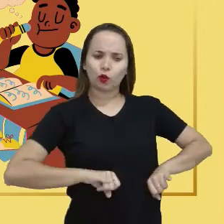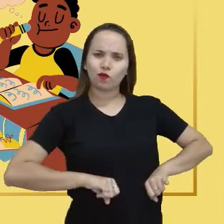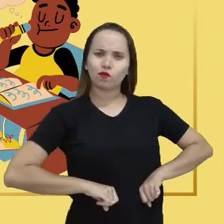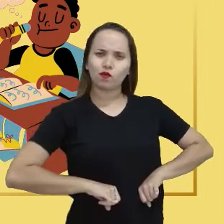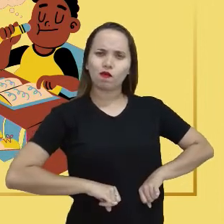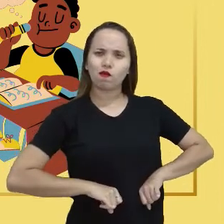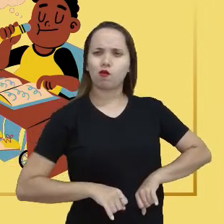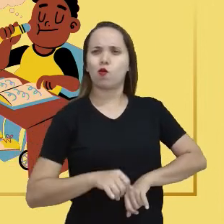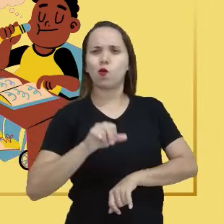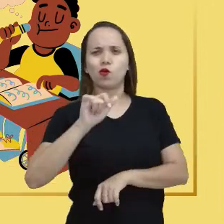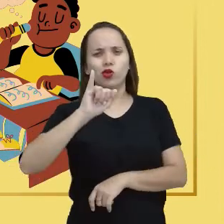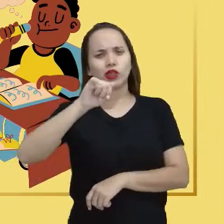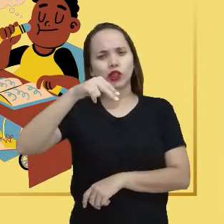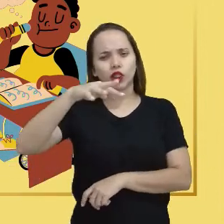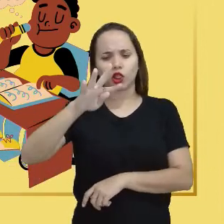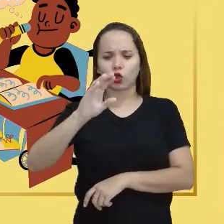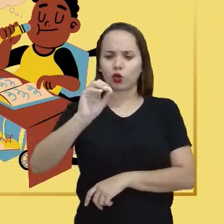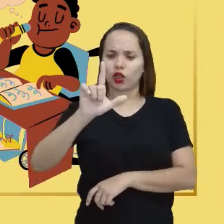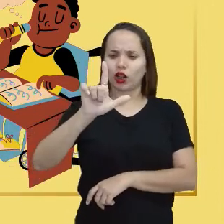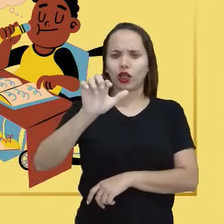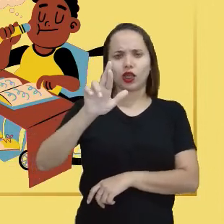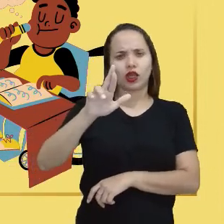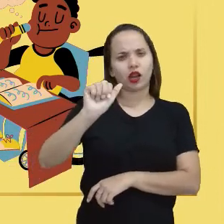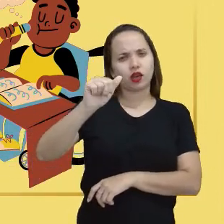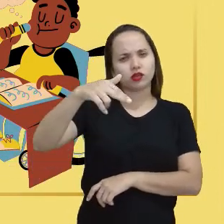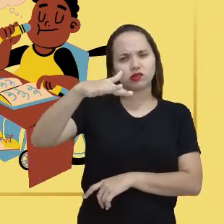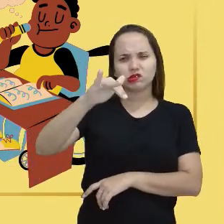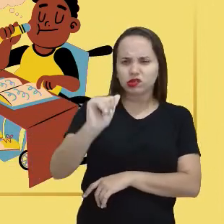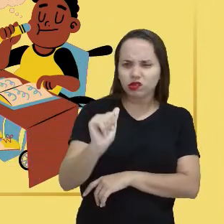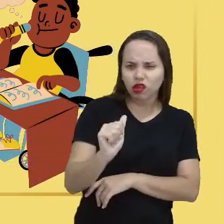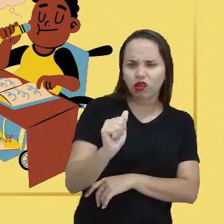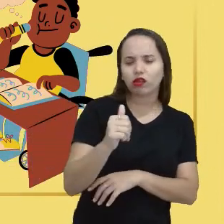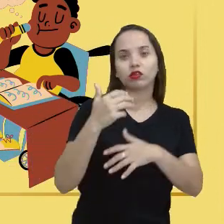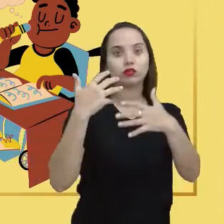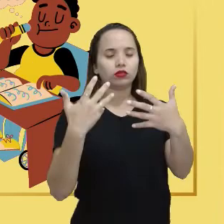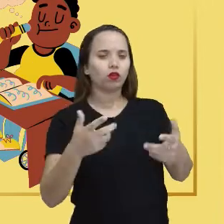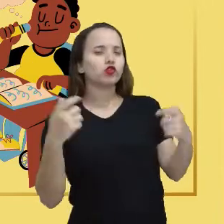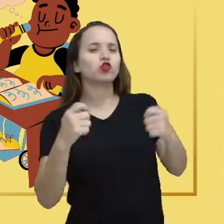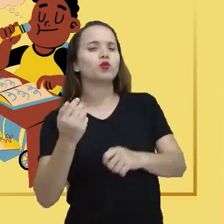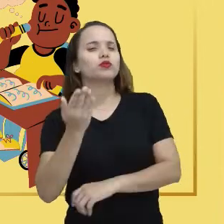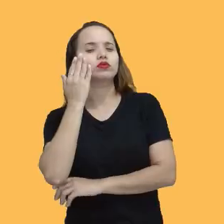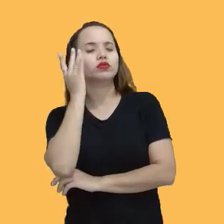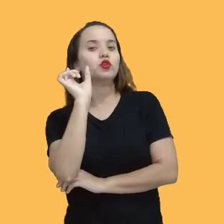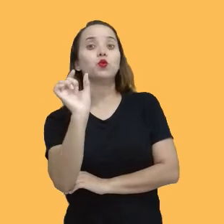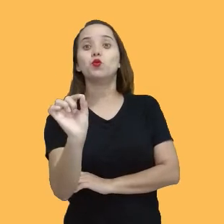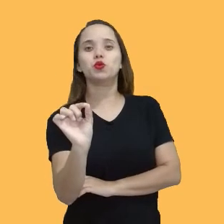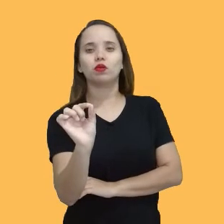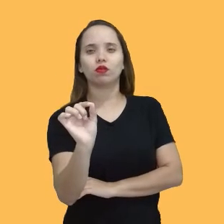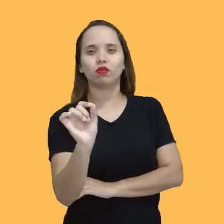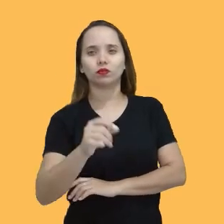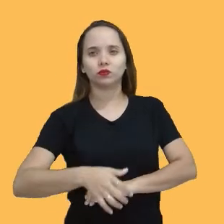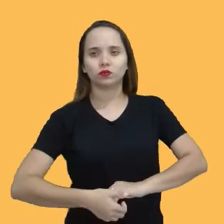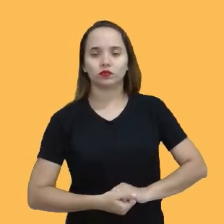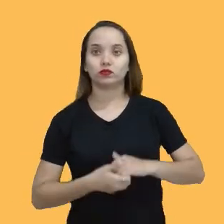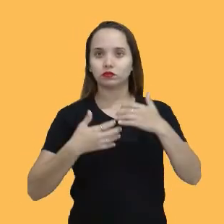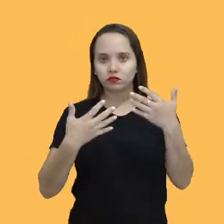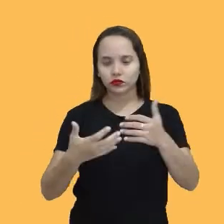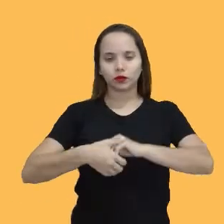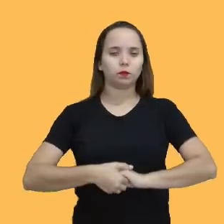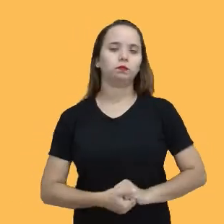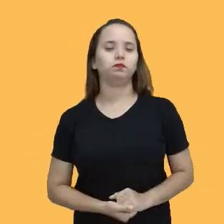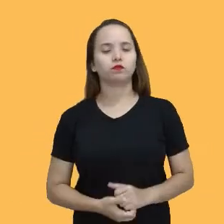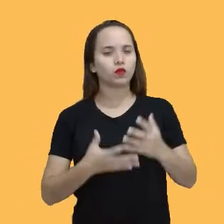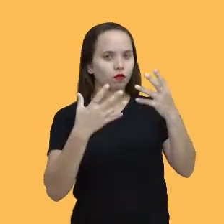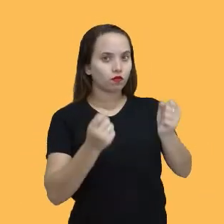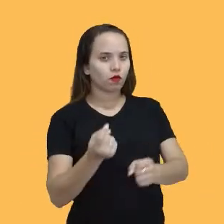intolerância? Mas para a gente saber o que é intolerância, a gente tem que primeiro saber o que é isso. Então, gente, vamos